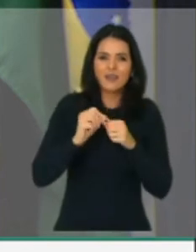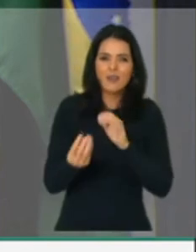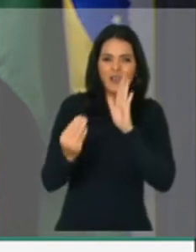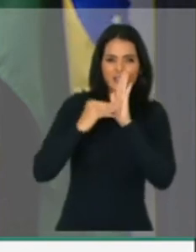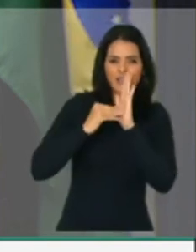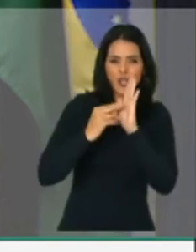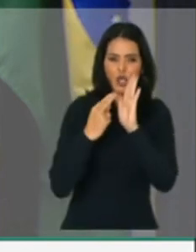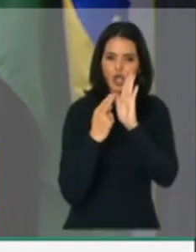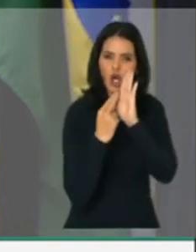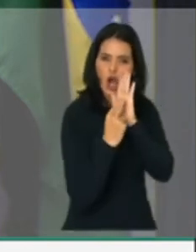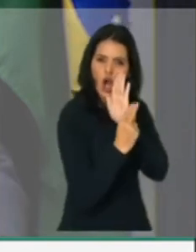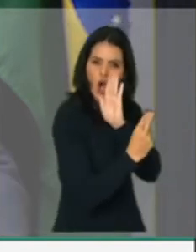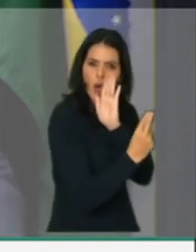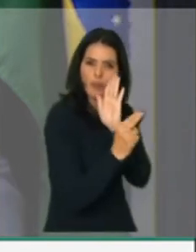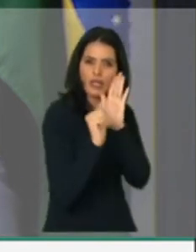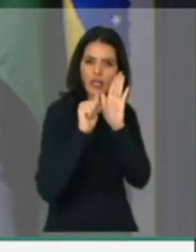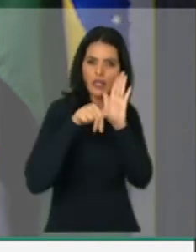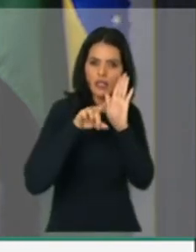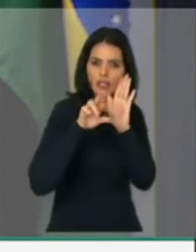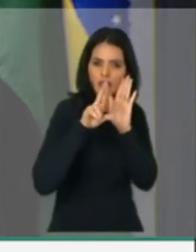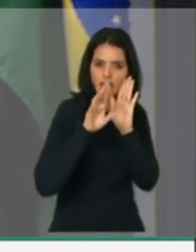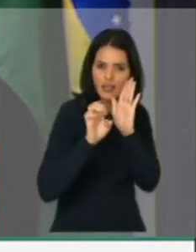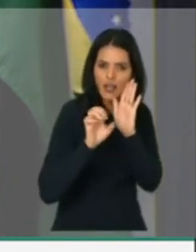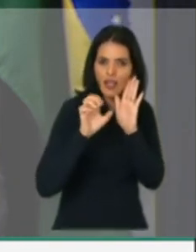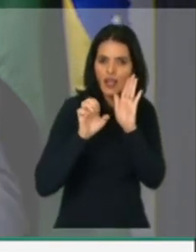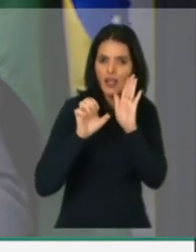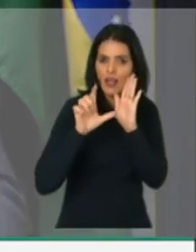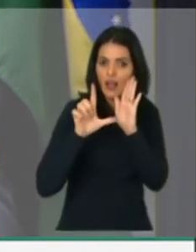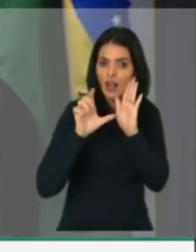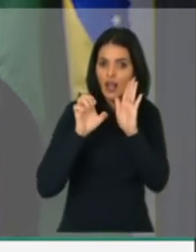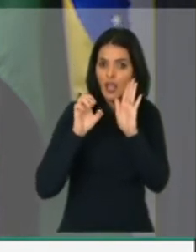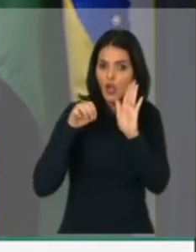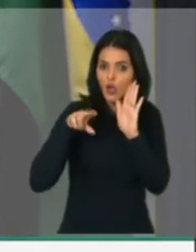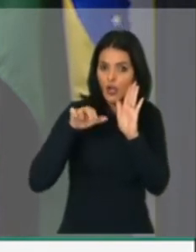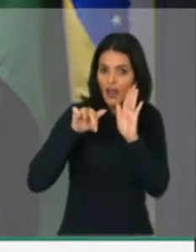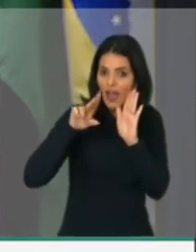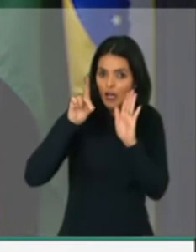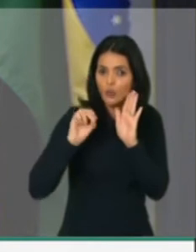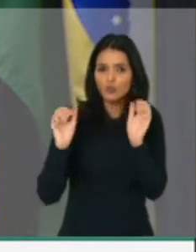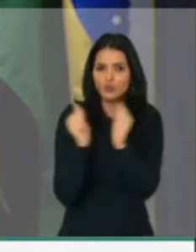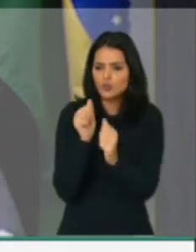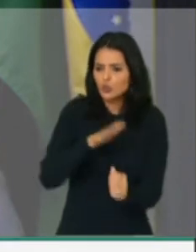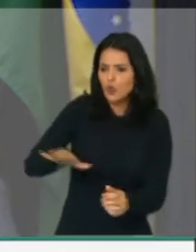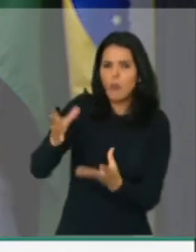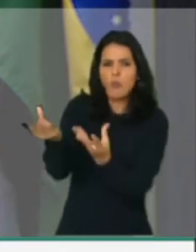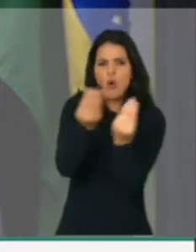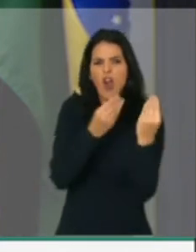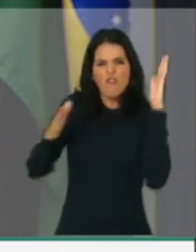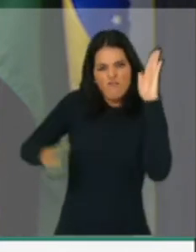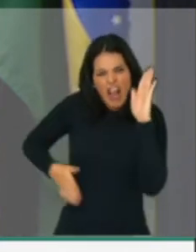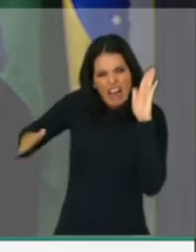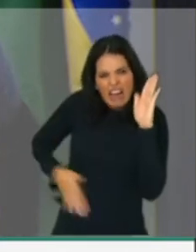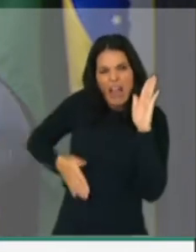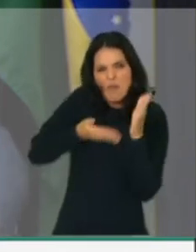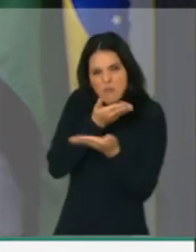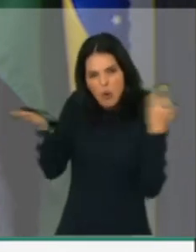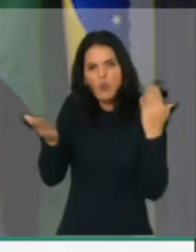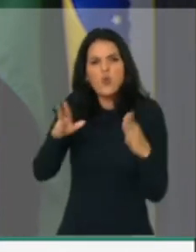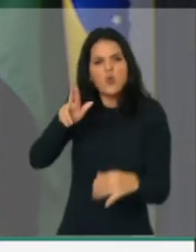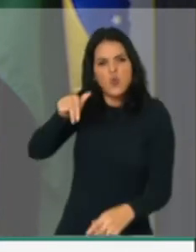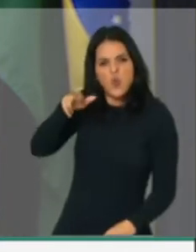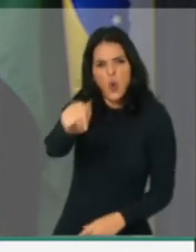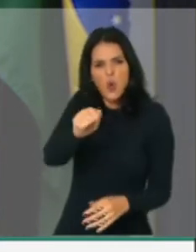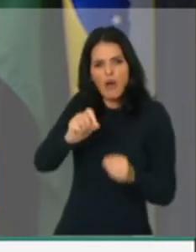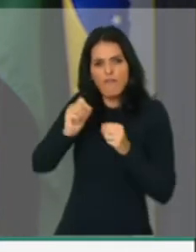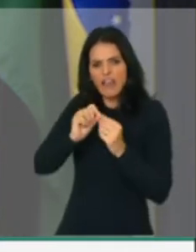nesse Memorial o nome de André Leonardo de Melo frias junto com esse monte de vagabundo que nunca